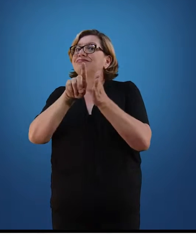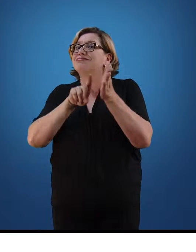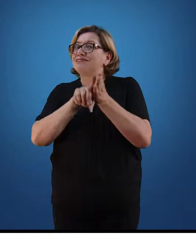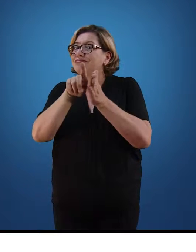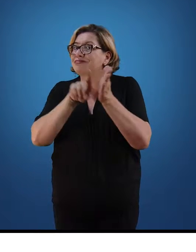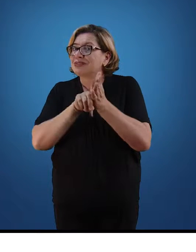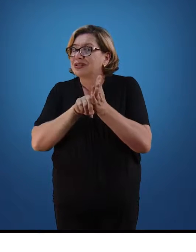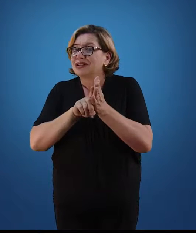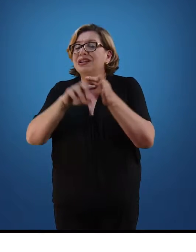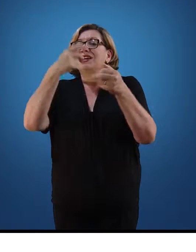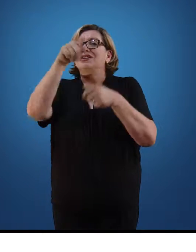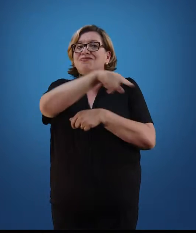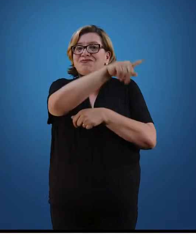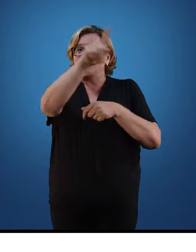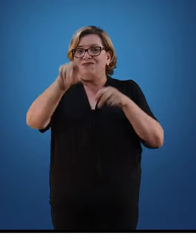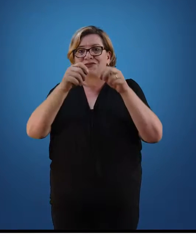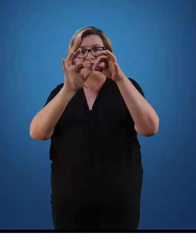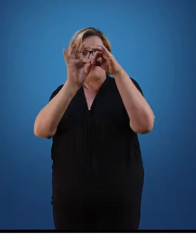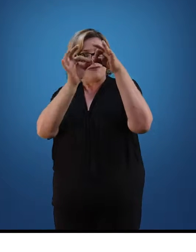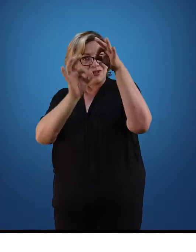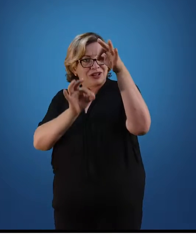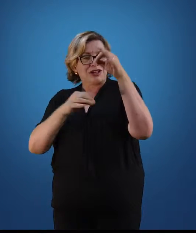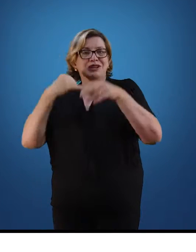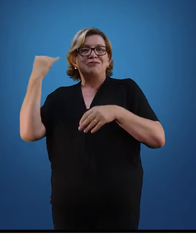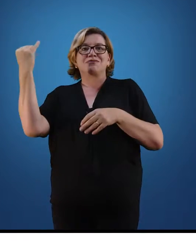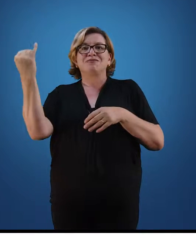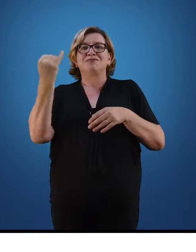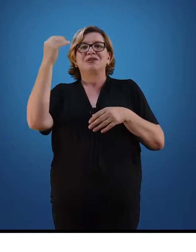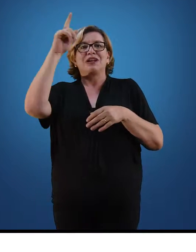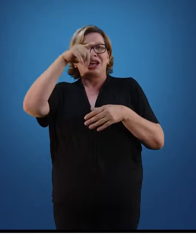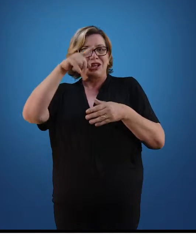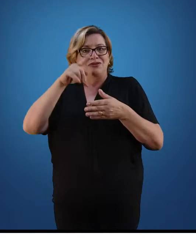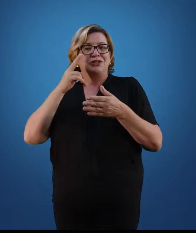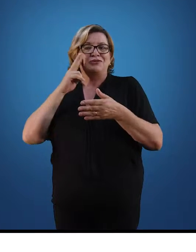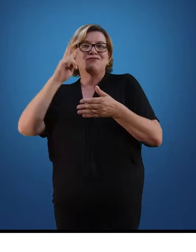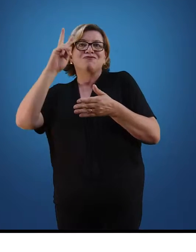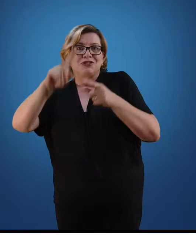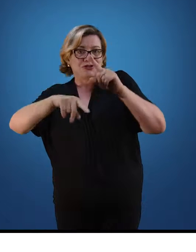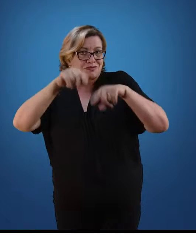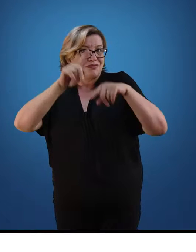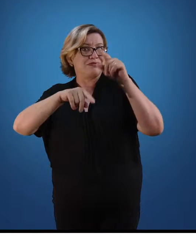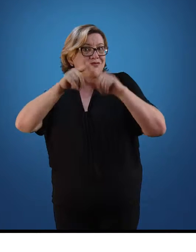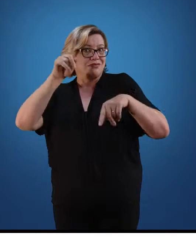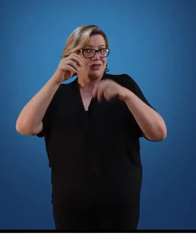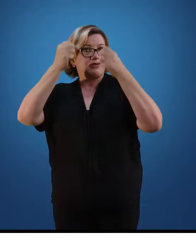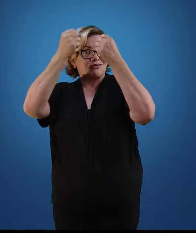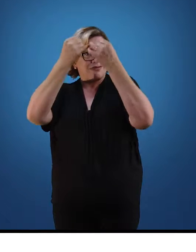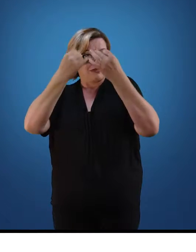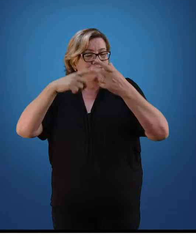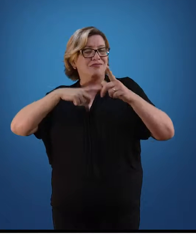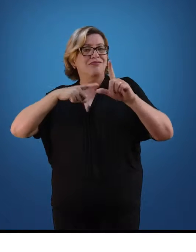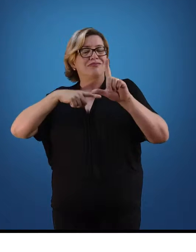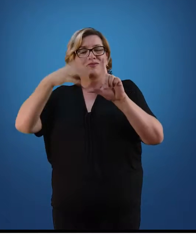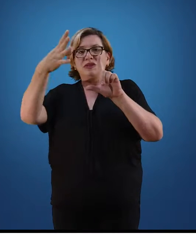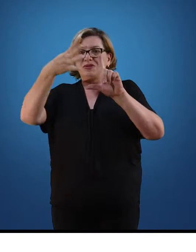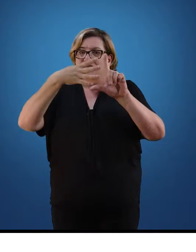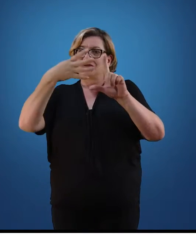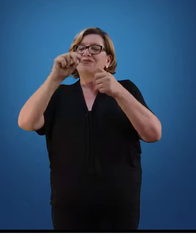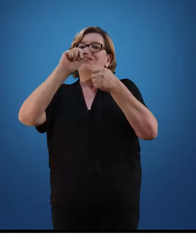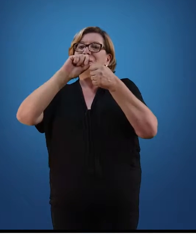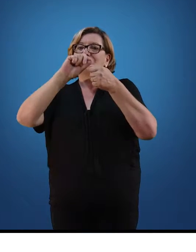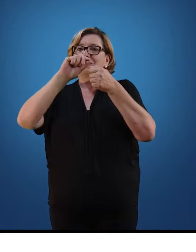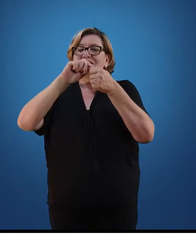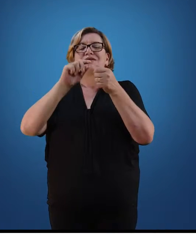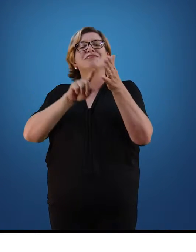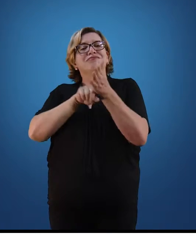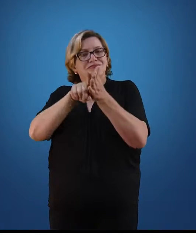objetivas e dissertativas e é importante que vocês consultem os materiais que eu acabei de comentar para você para a realização dessas